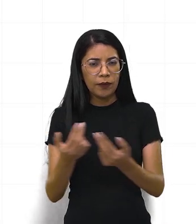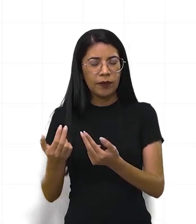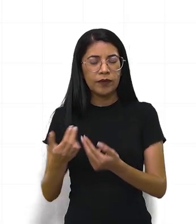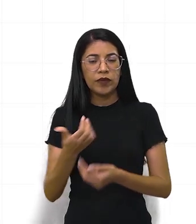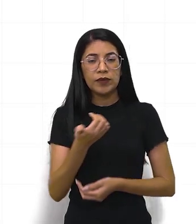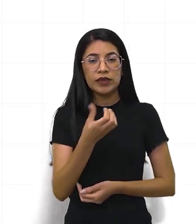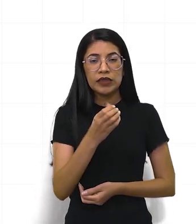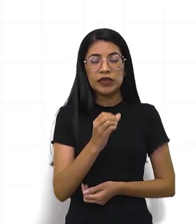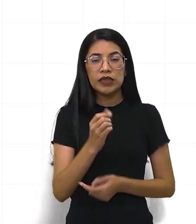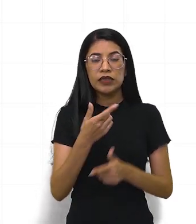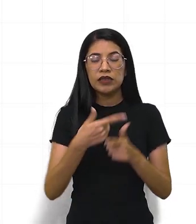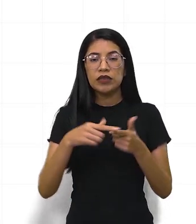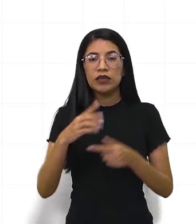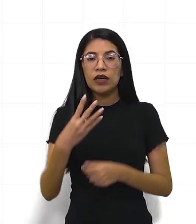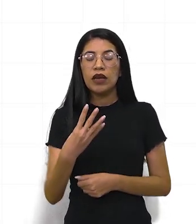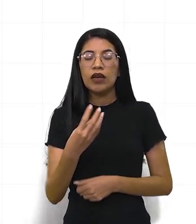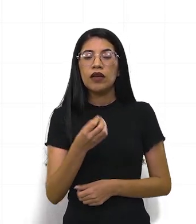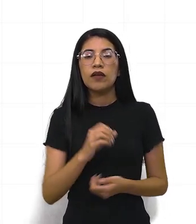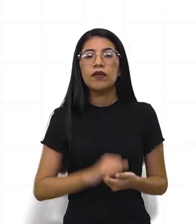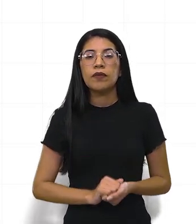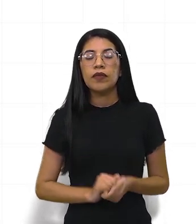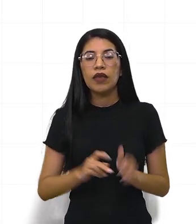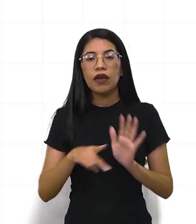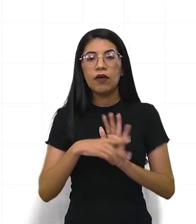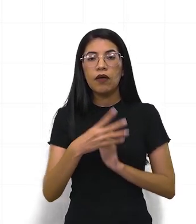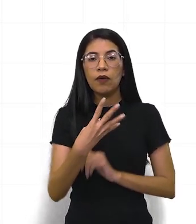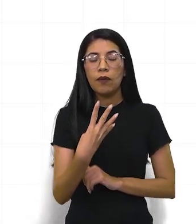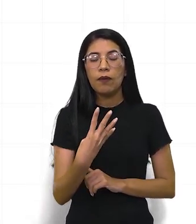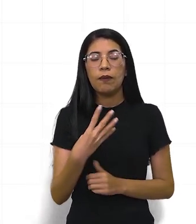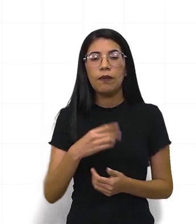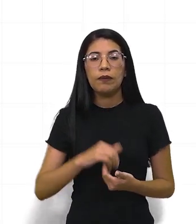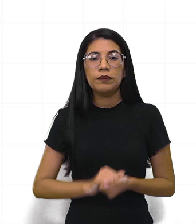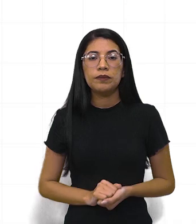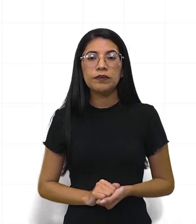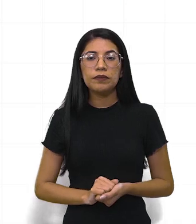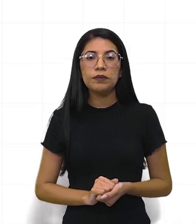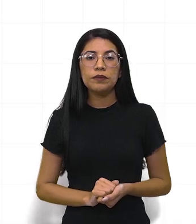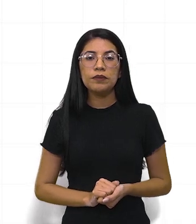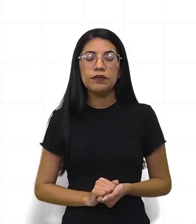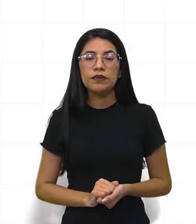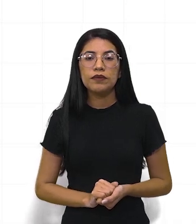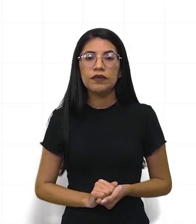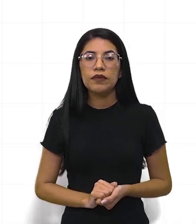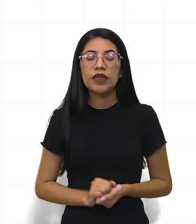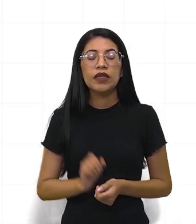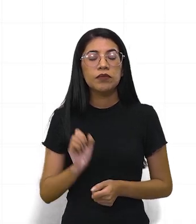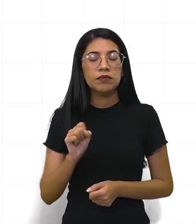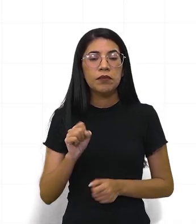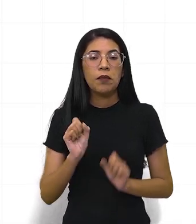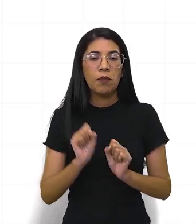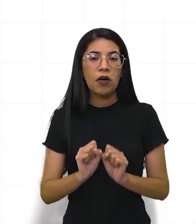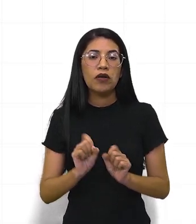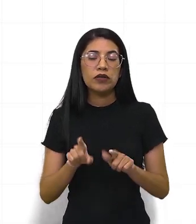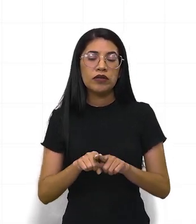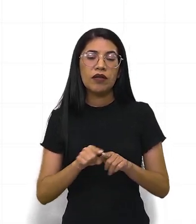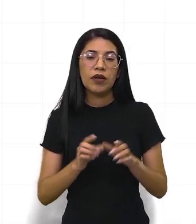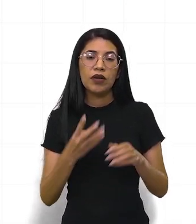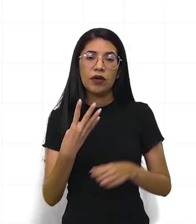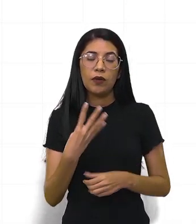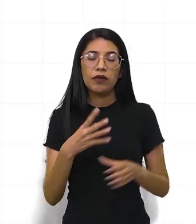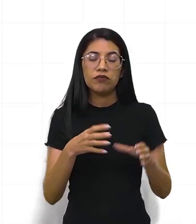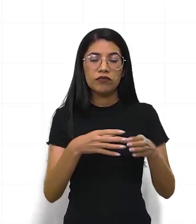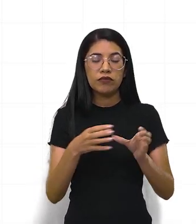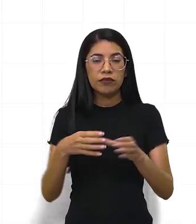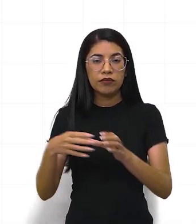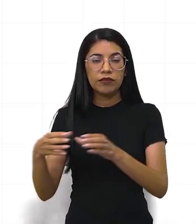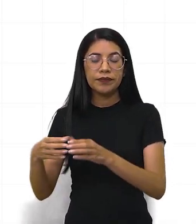por 15 é 4, porque 4 vezes 15 dá 60. Então, sim, podemos fazer. E na letra